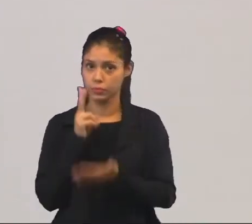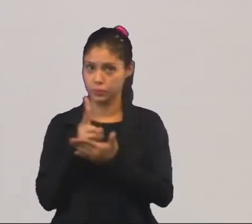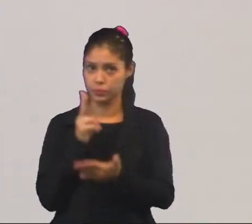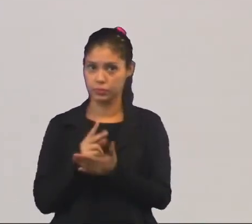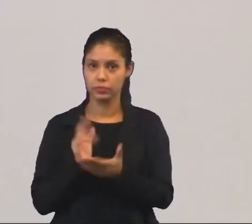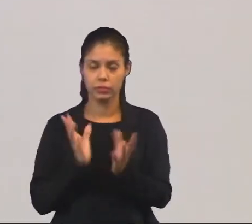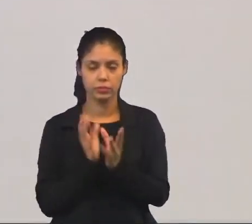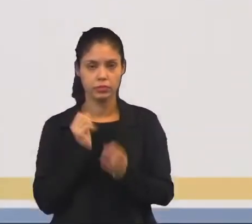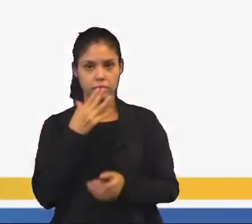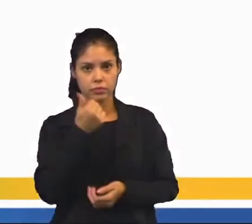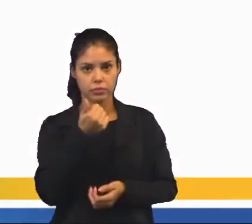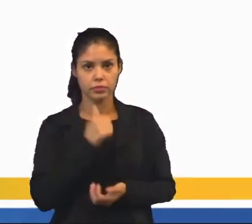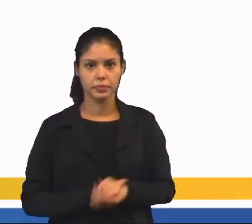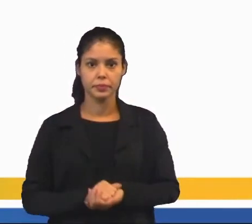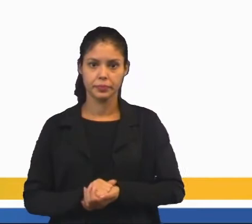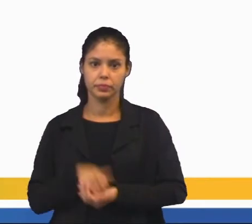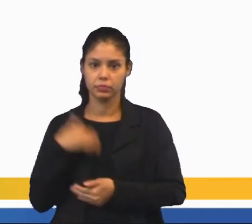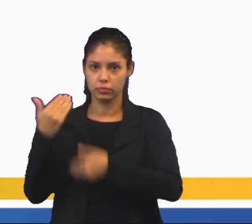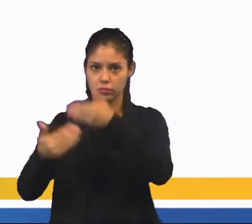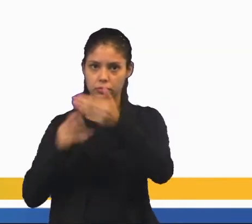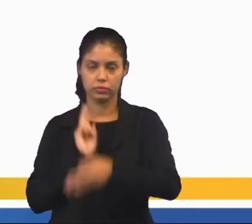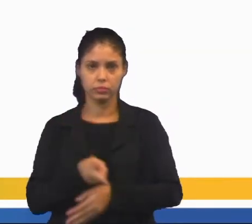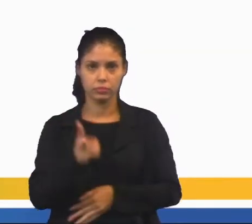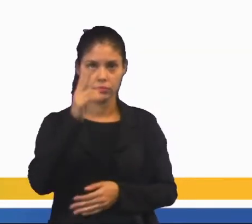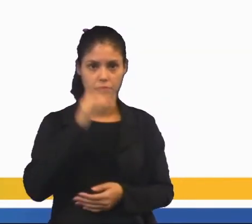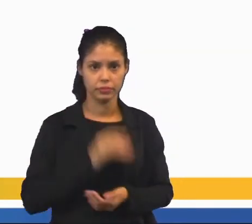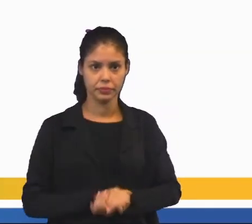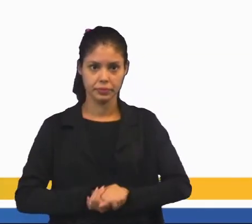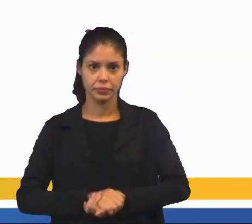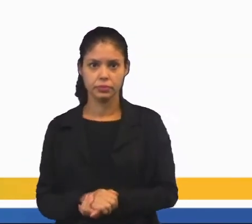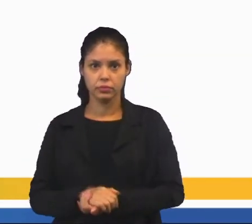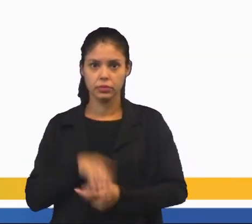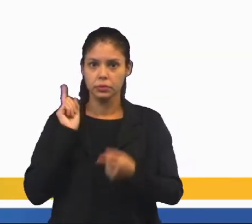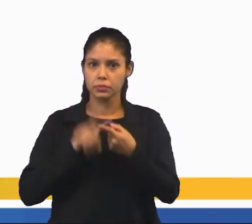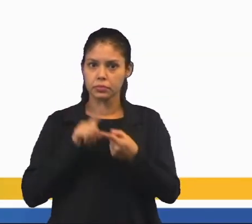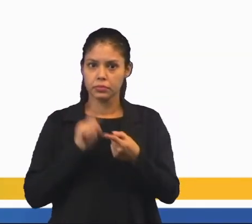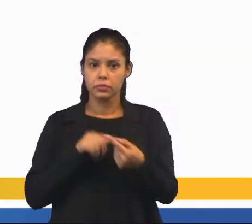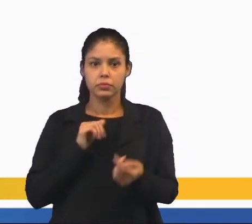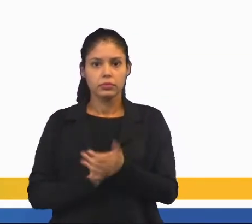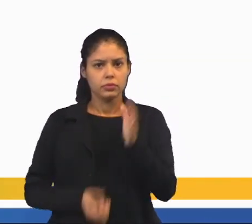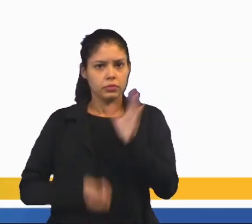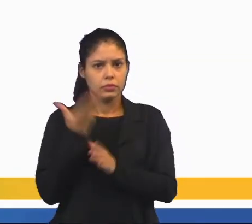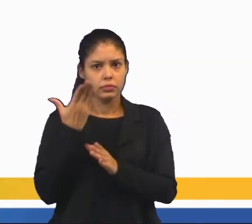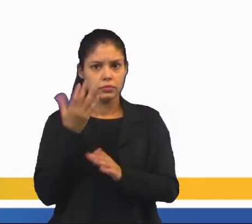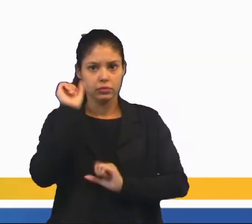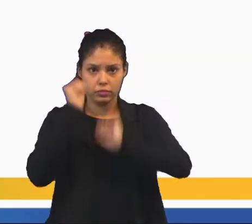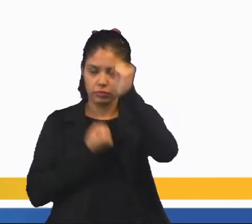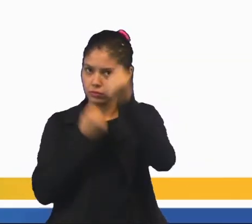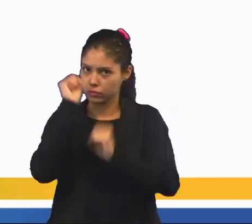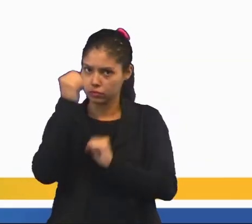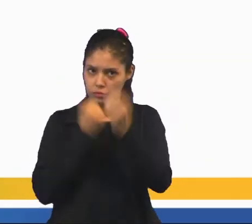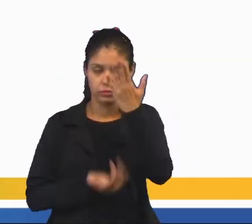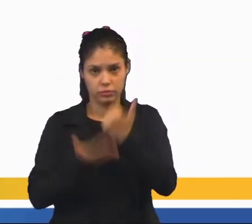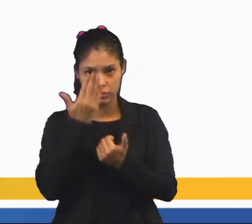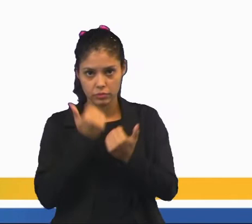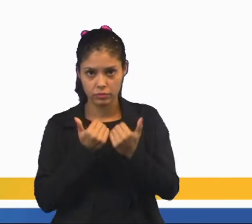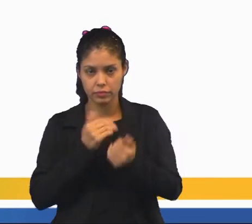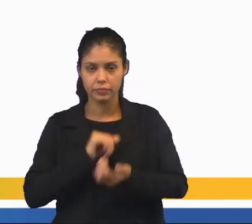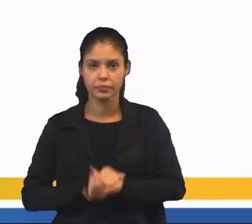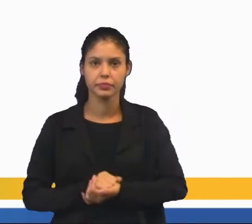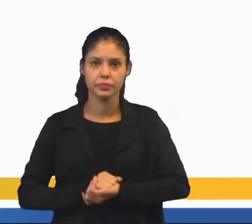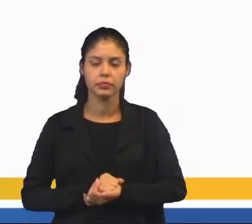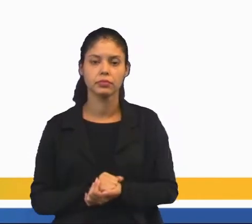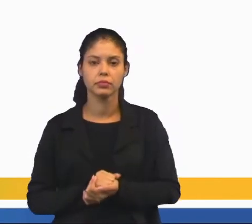mesmo, turminha? Muito bem, vamos prosseguir então, olha só. Por que existe a industrialização